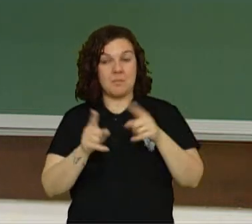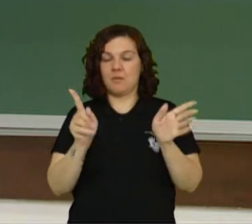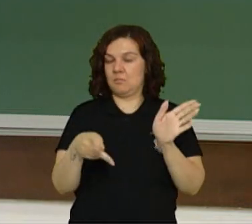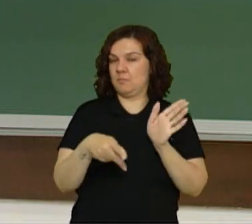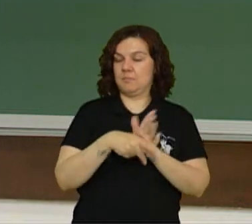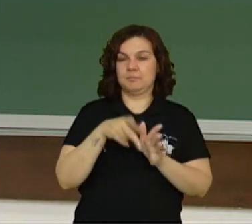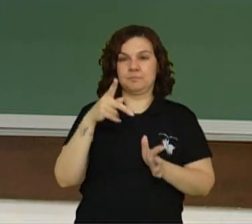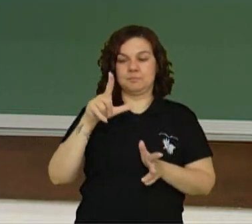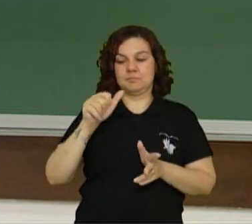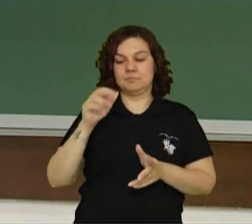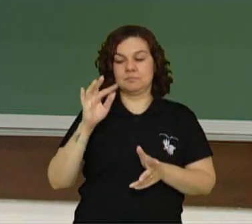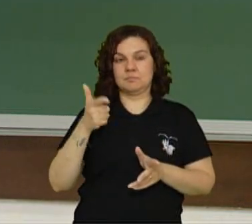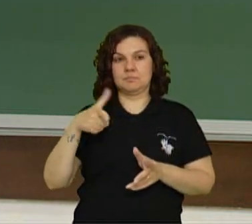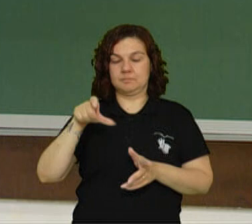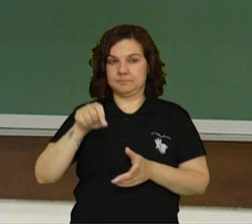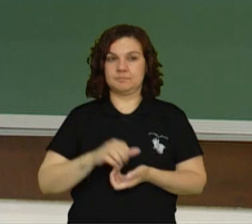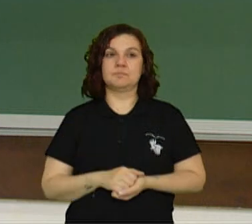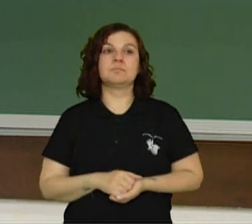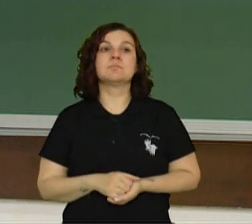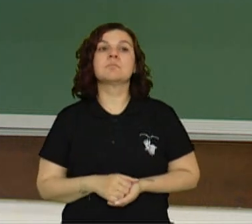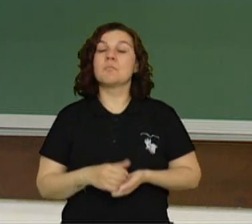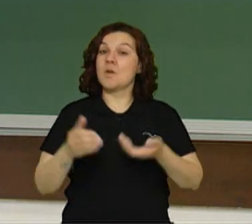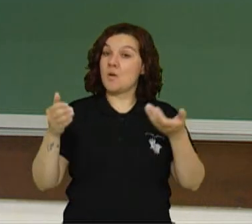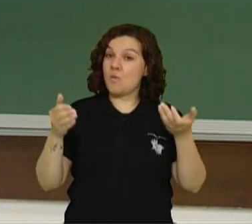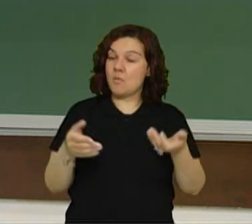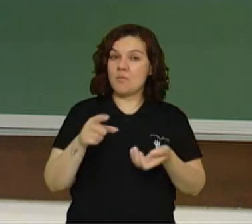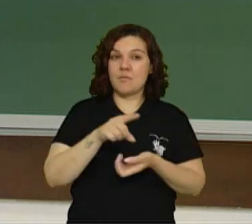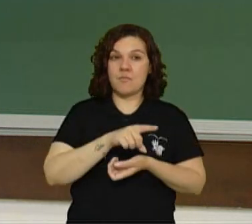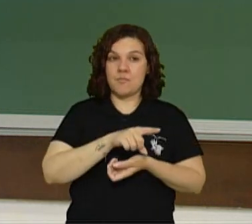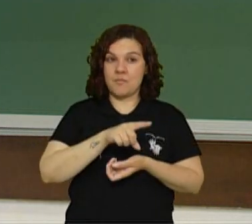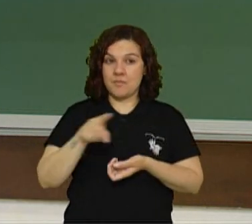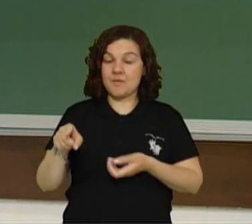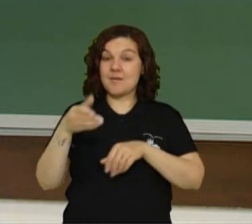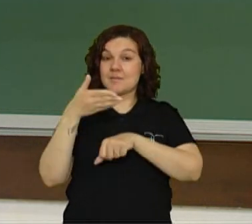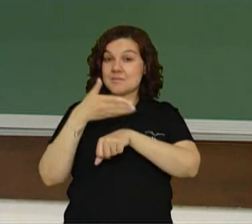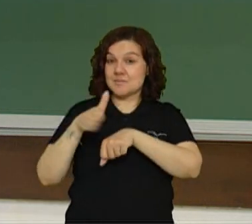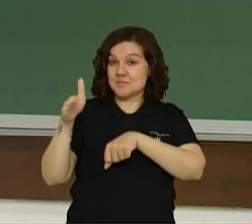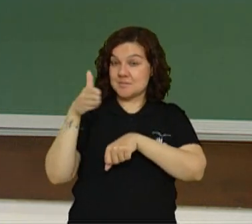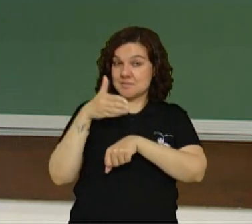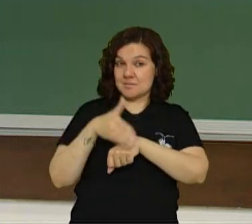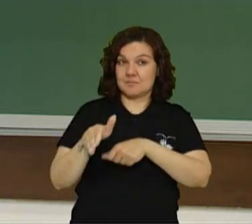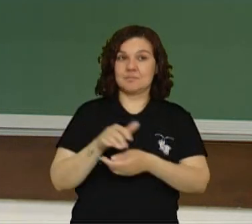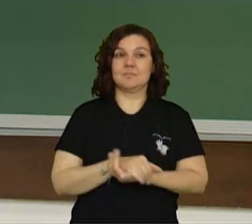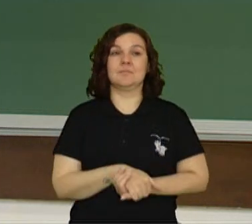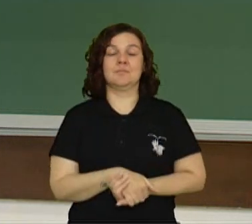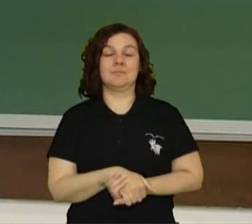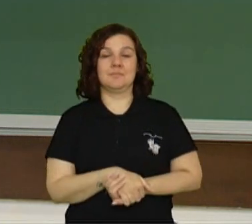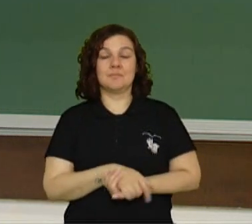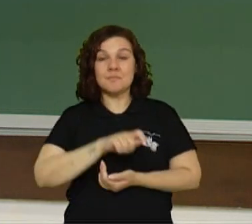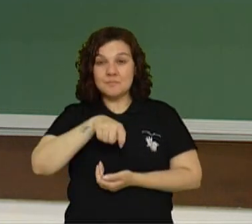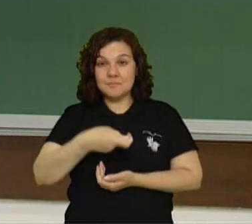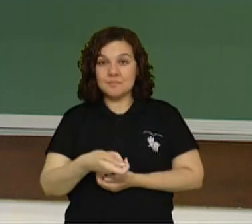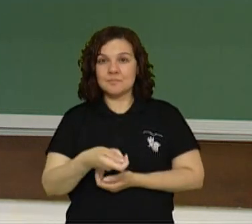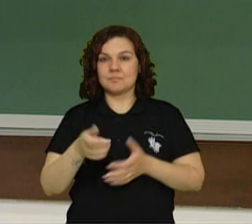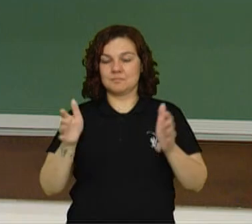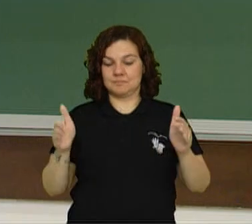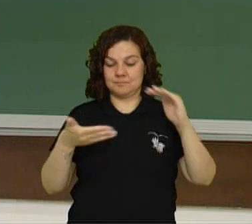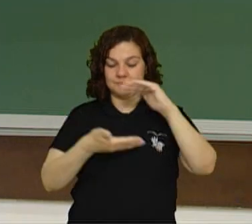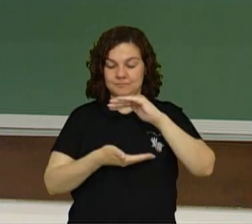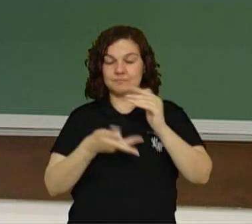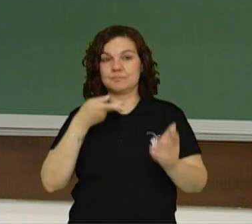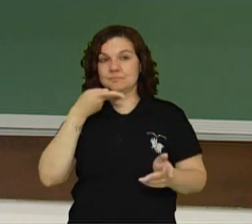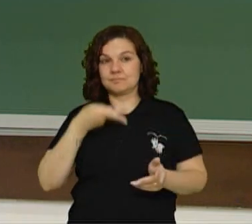Platão. Para frente, hoje vocês vão fazer exercícios sobre poliedros de